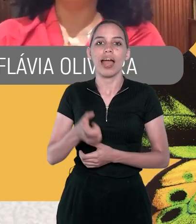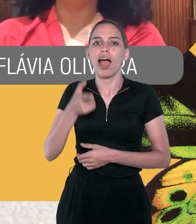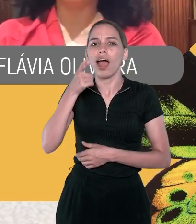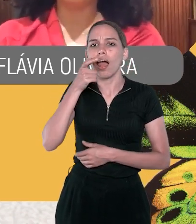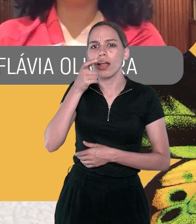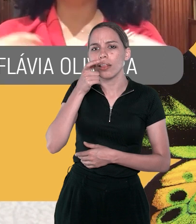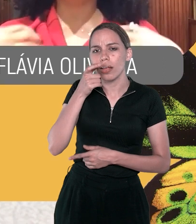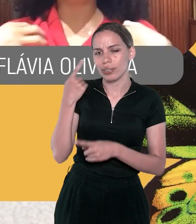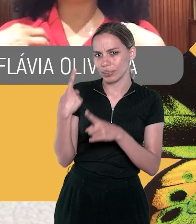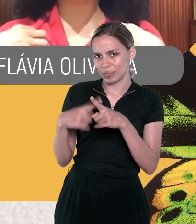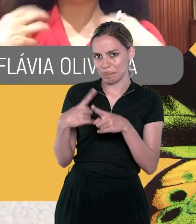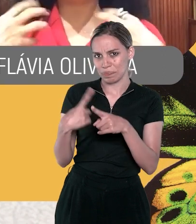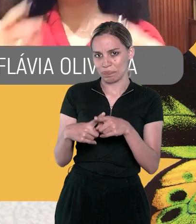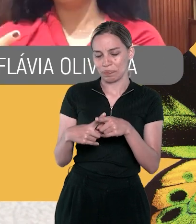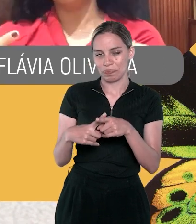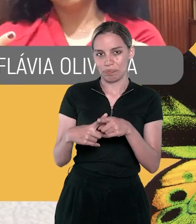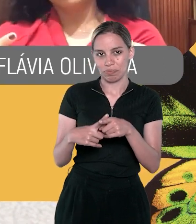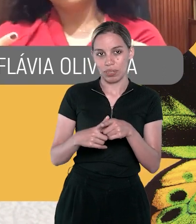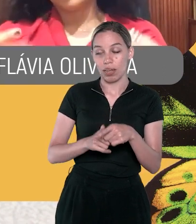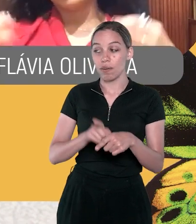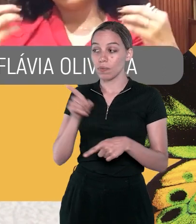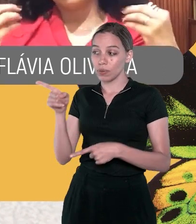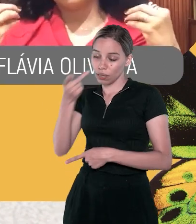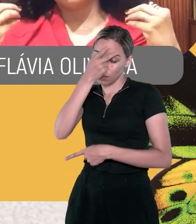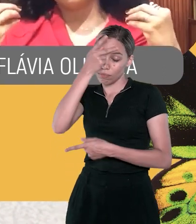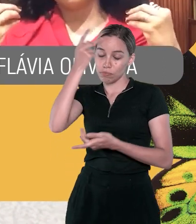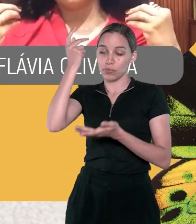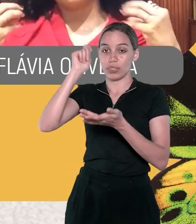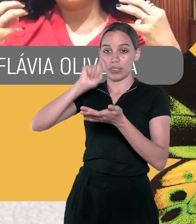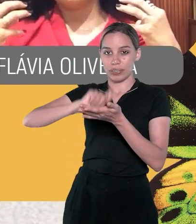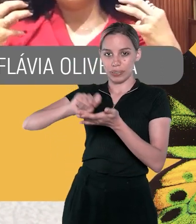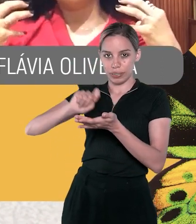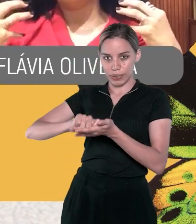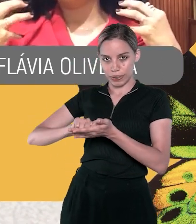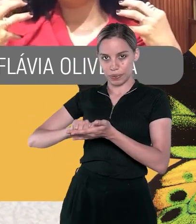interessante, porque você, autor,